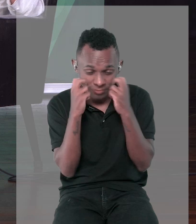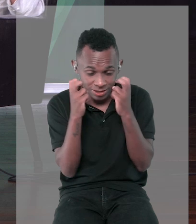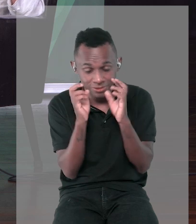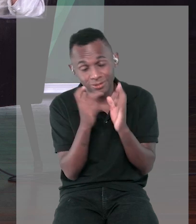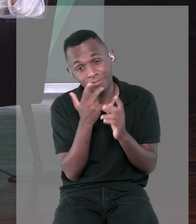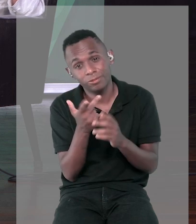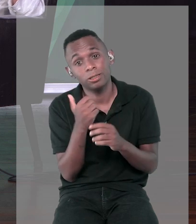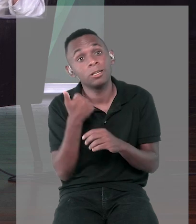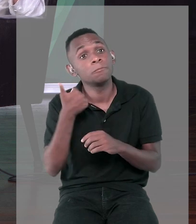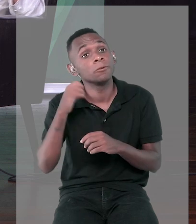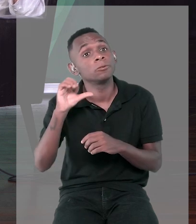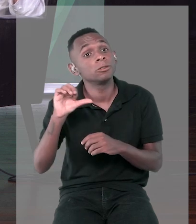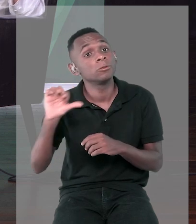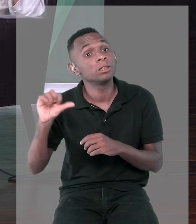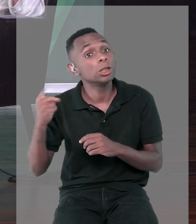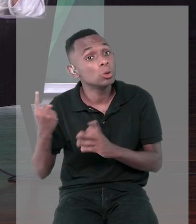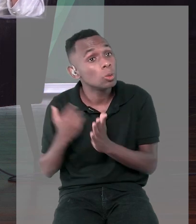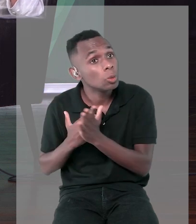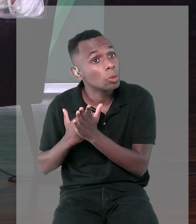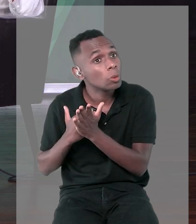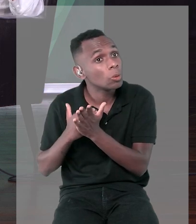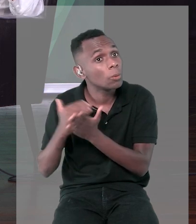eu comecei em 1991.